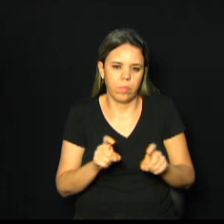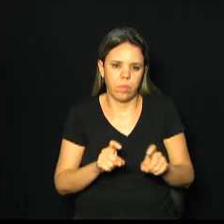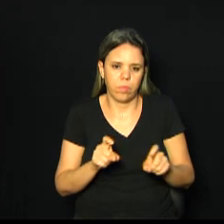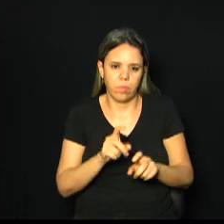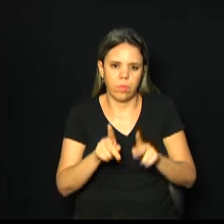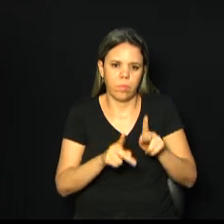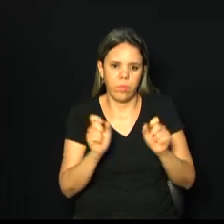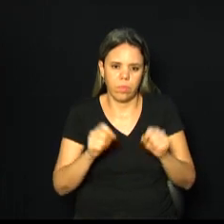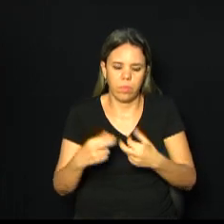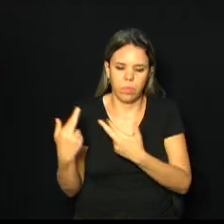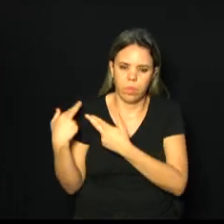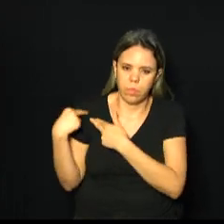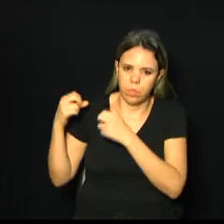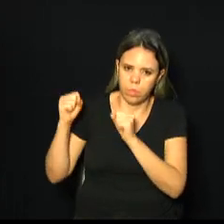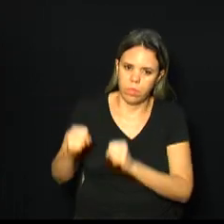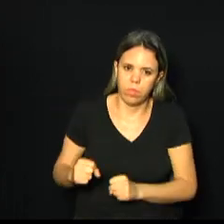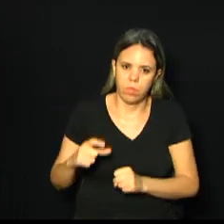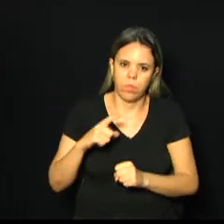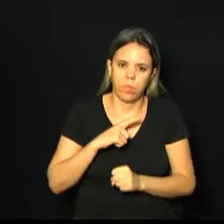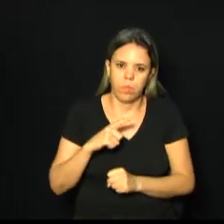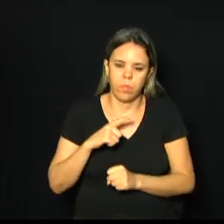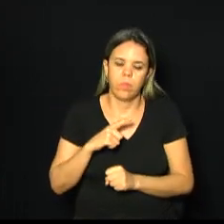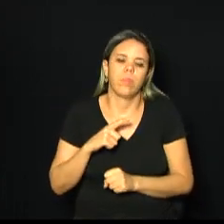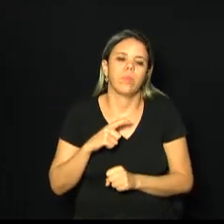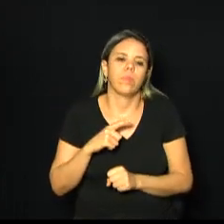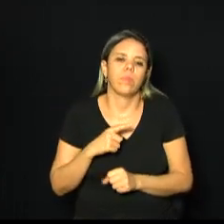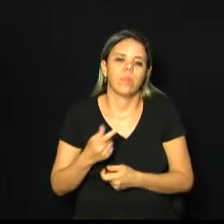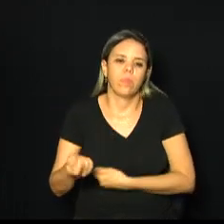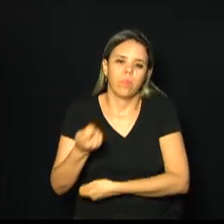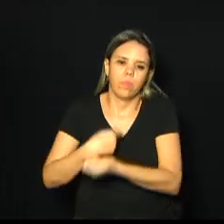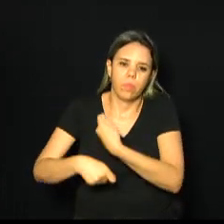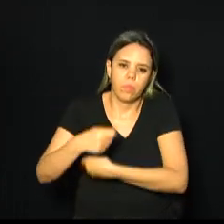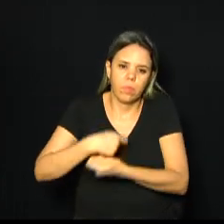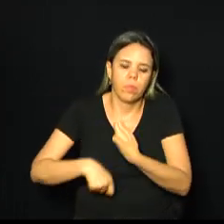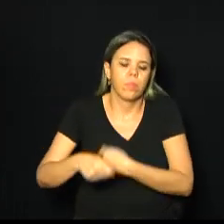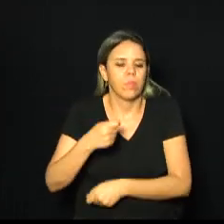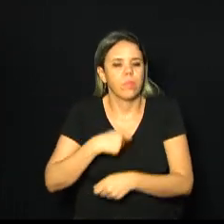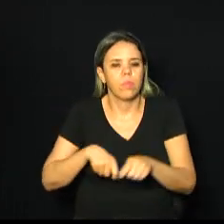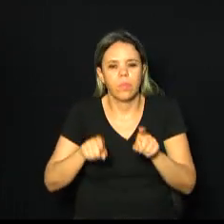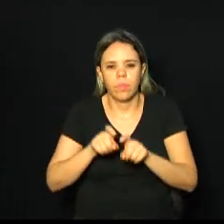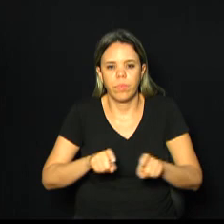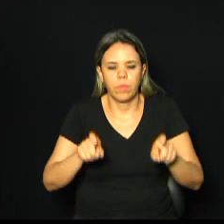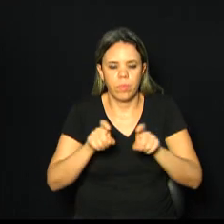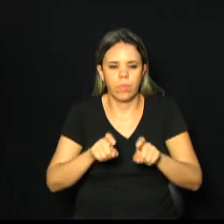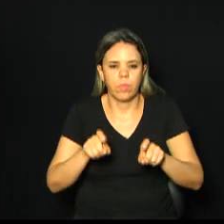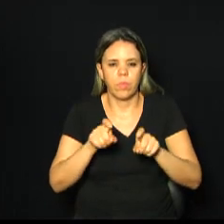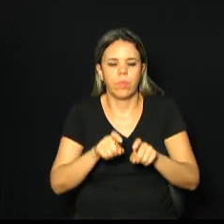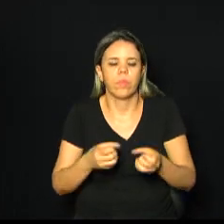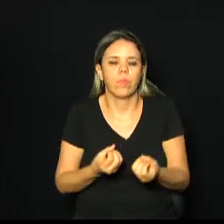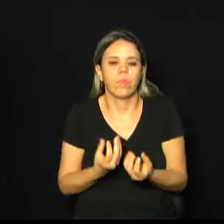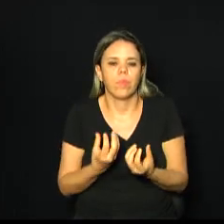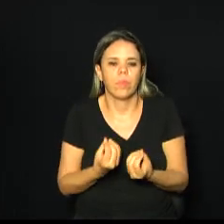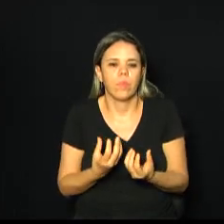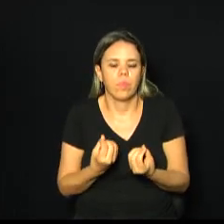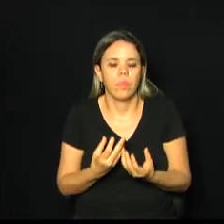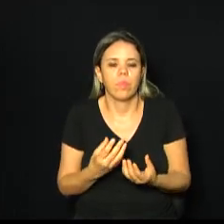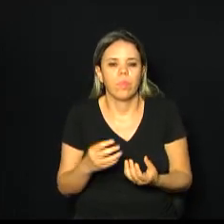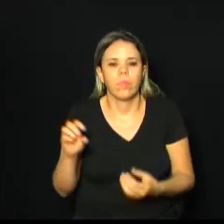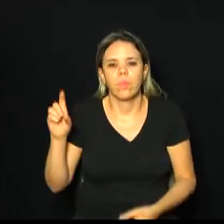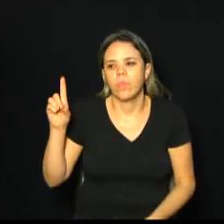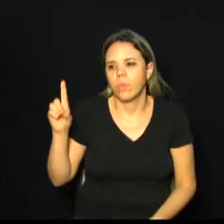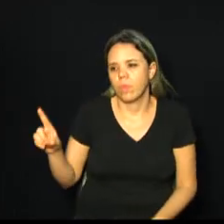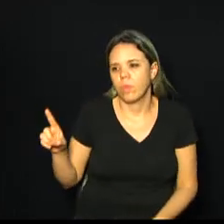pessoas que vão poder manipular essas informações? Então, a gente tem que cuidar disso. Quem vai ser o DPO